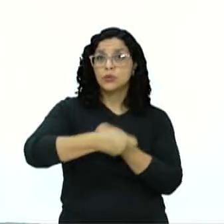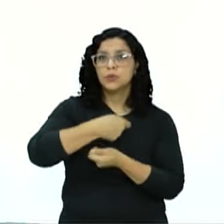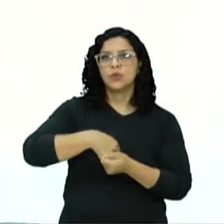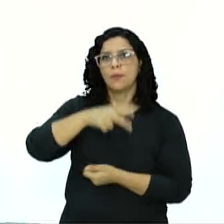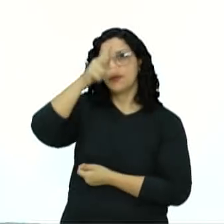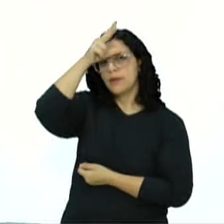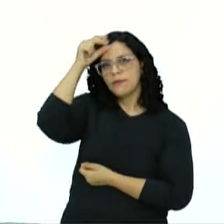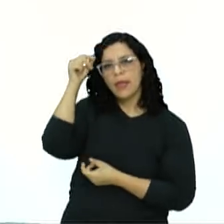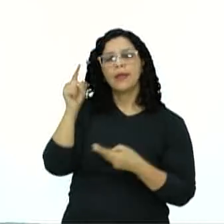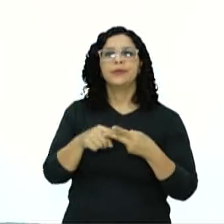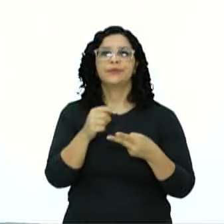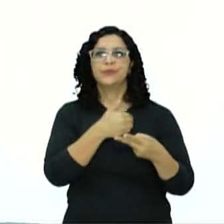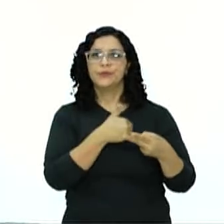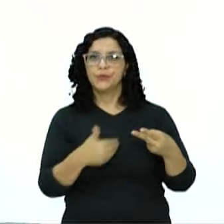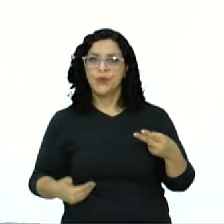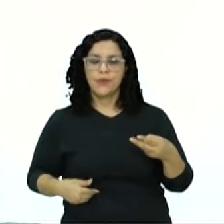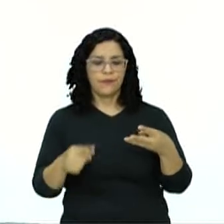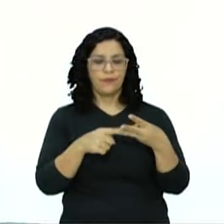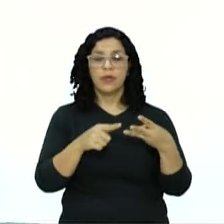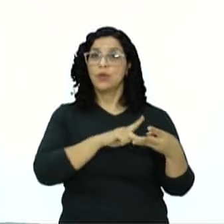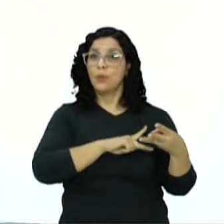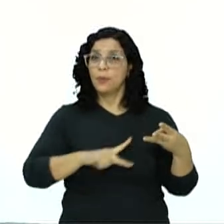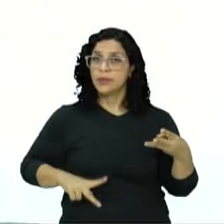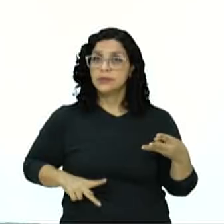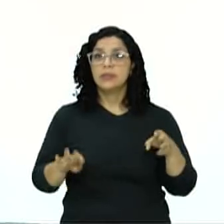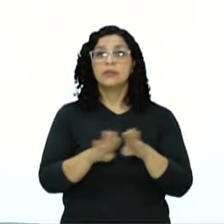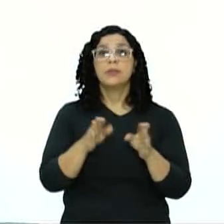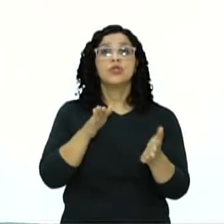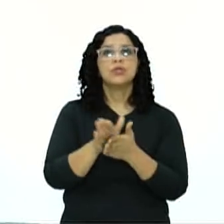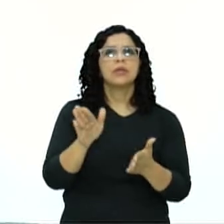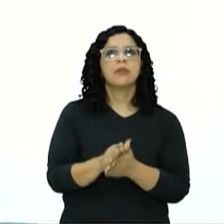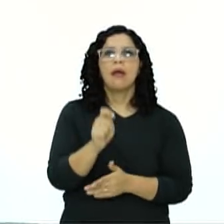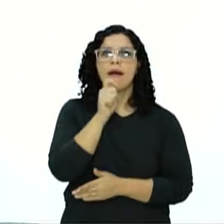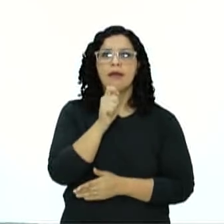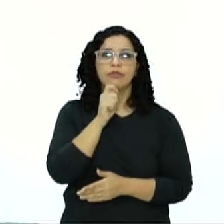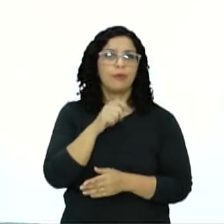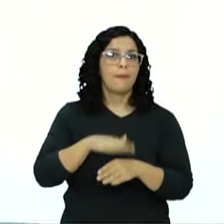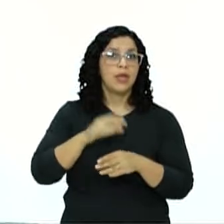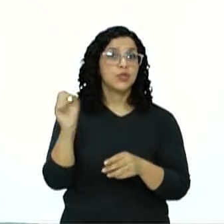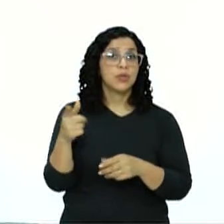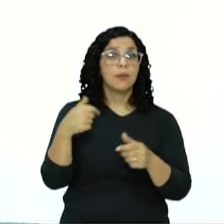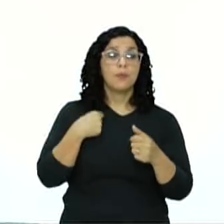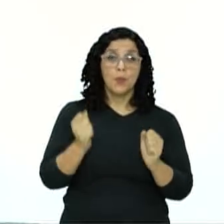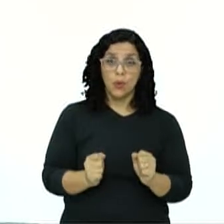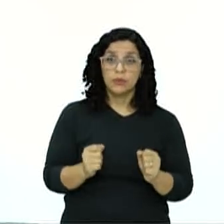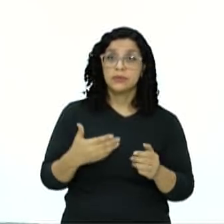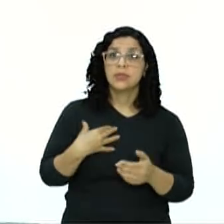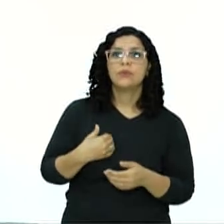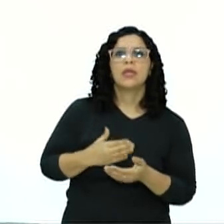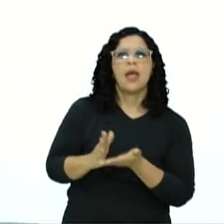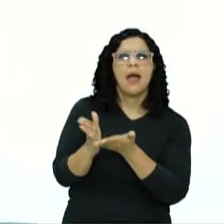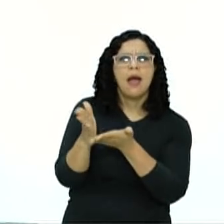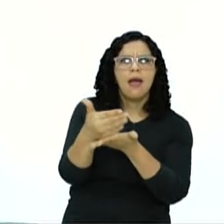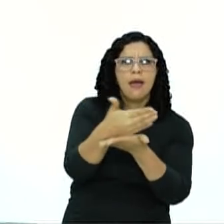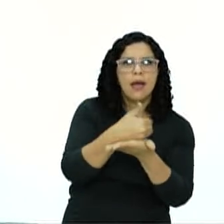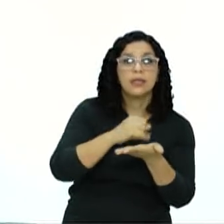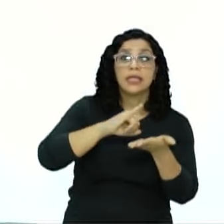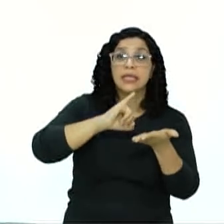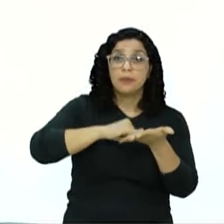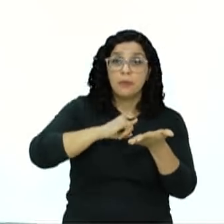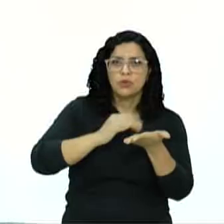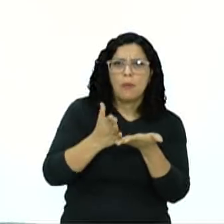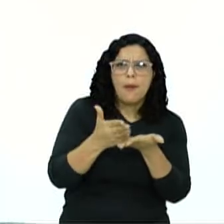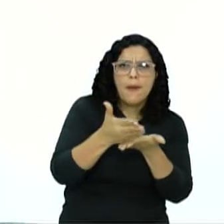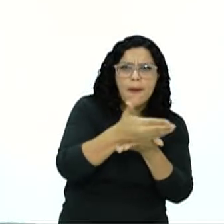público, seja prefeito, governador ou presidente, de gastar mais do que arrecada. Então, só pode